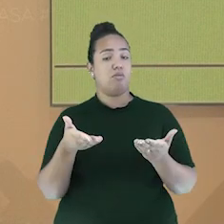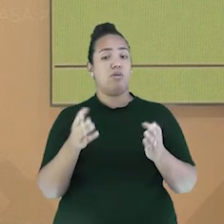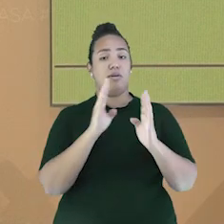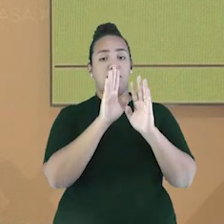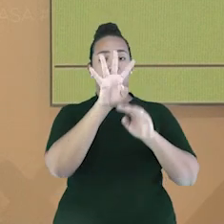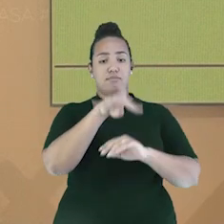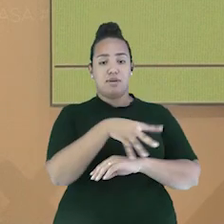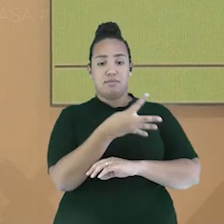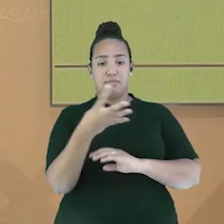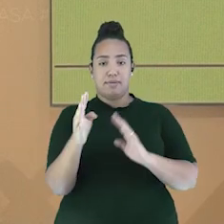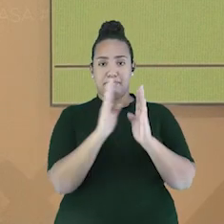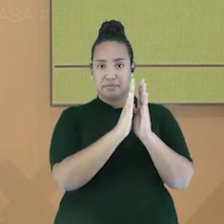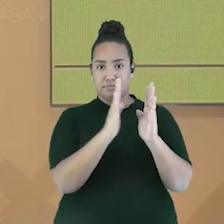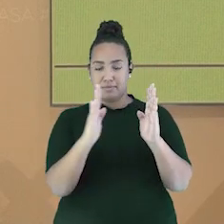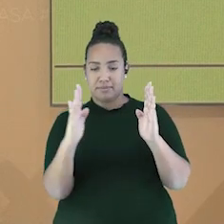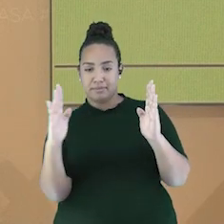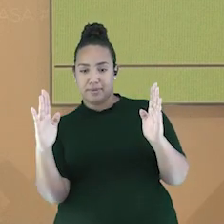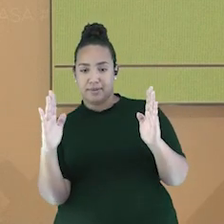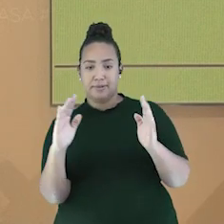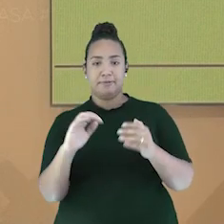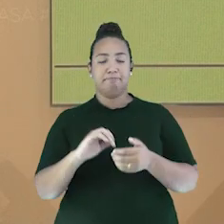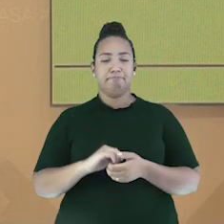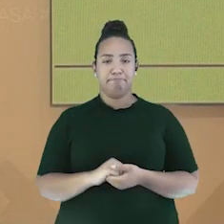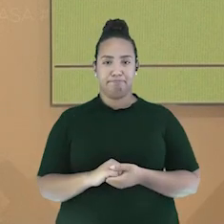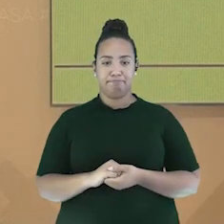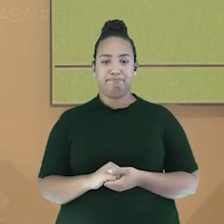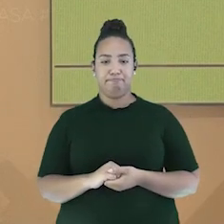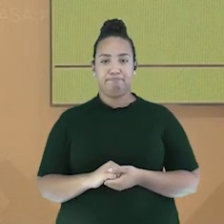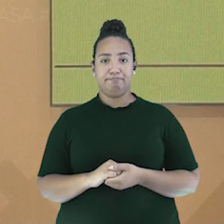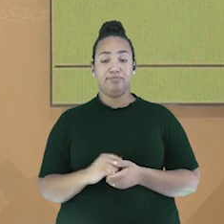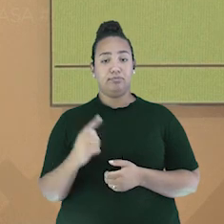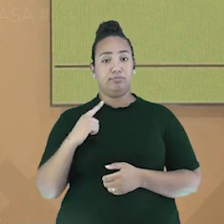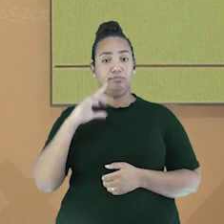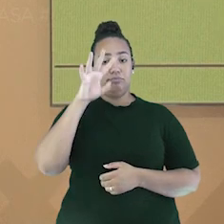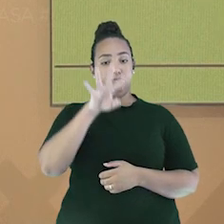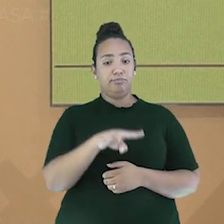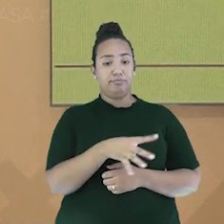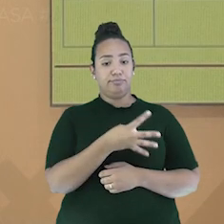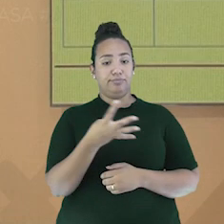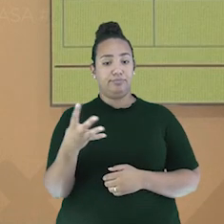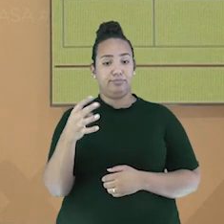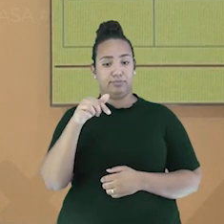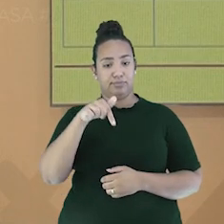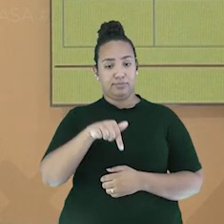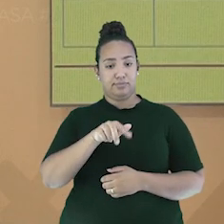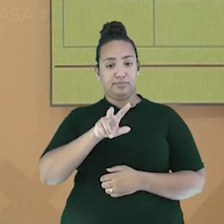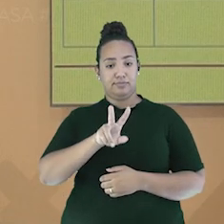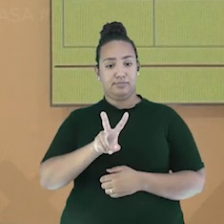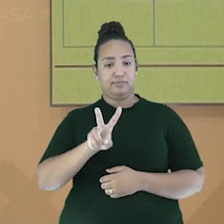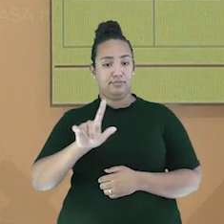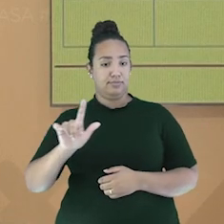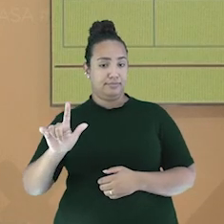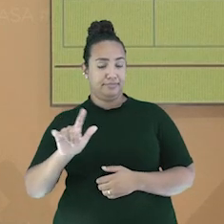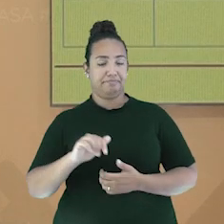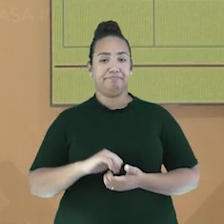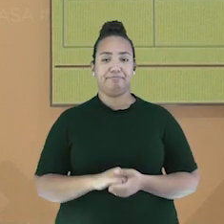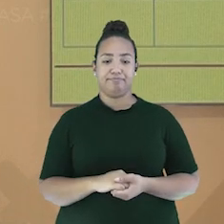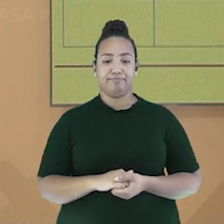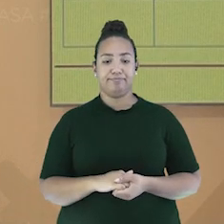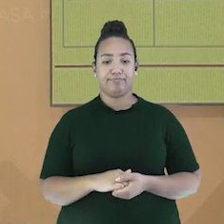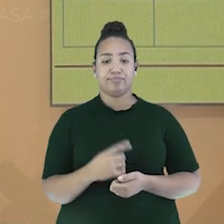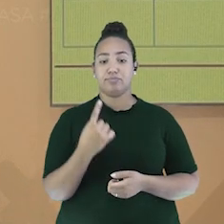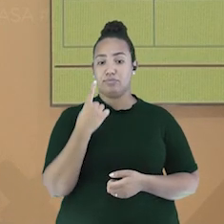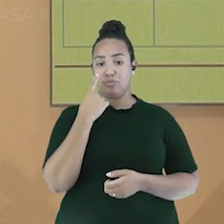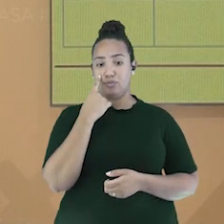posicional conhecido também como quadro valor de lugar ou qvl veja usando